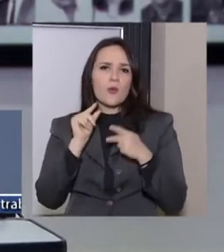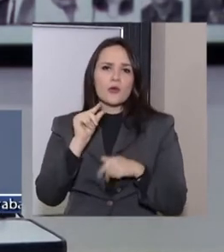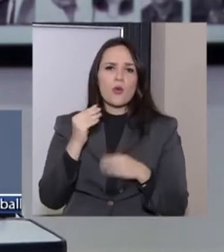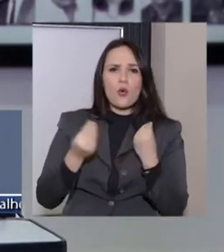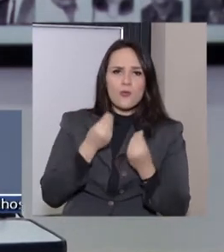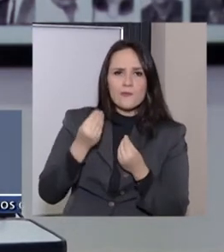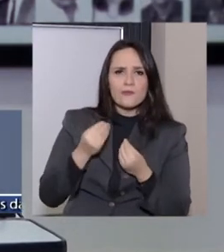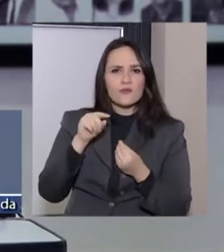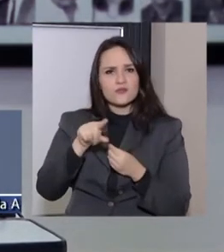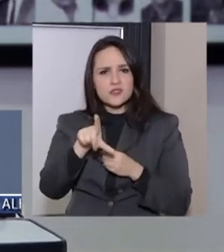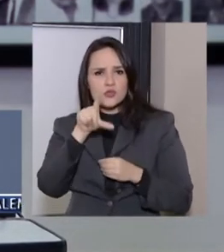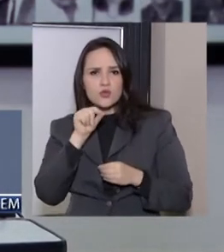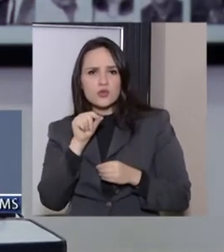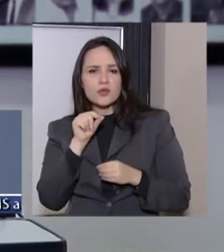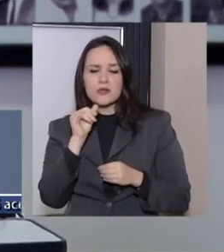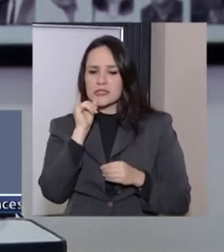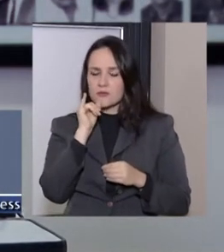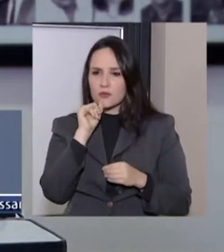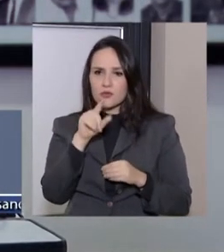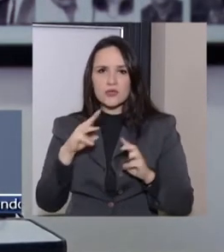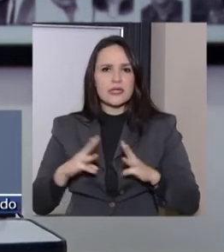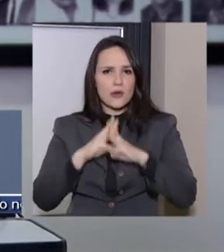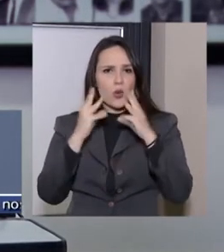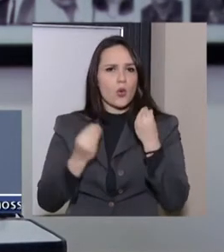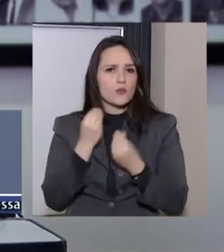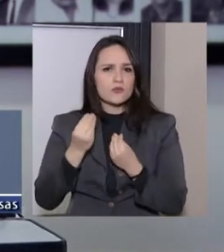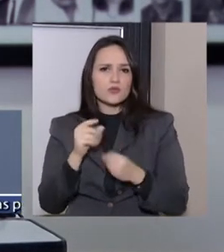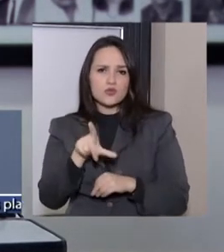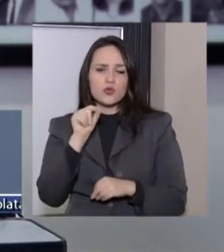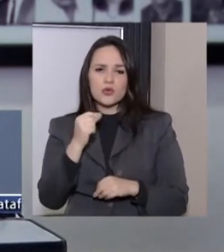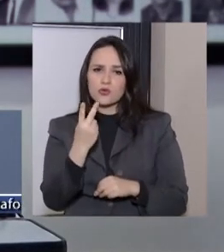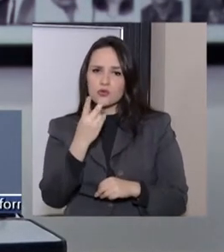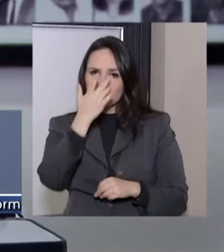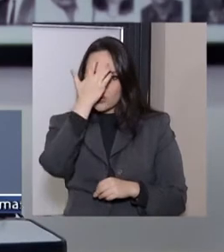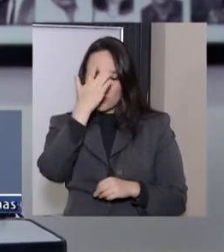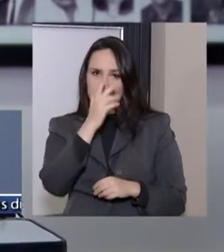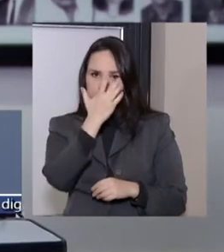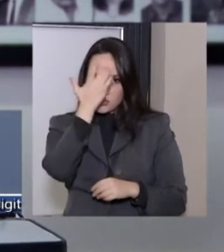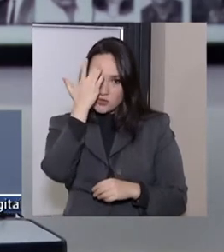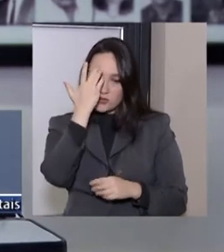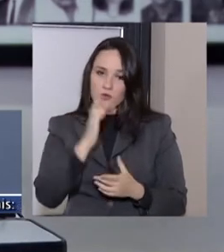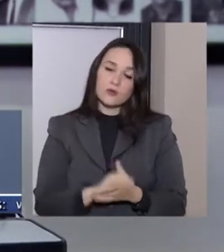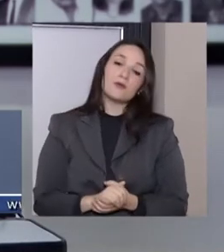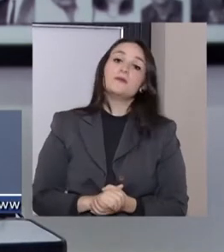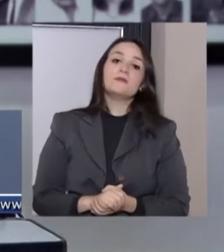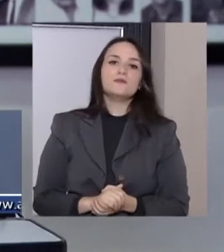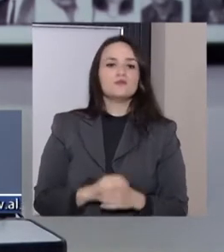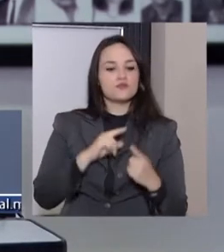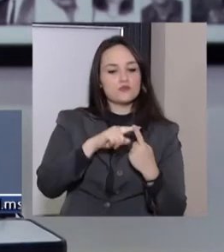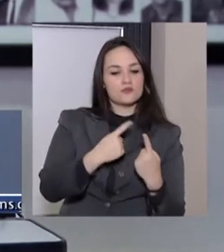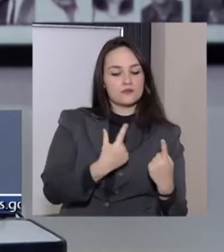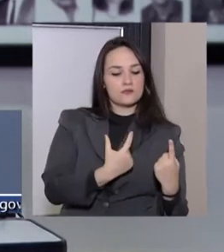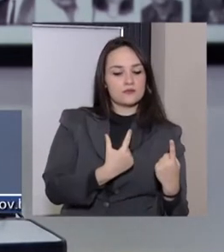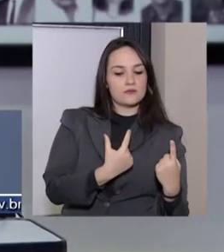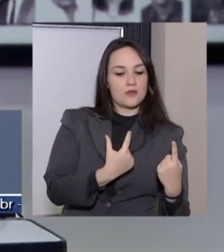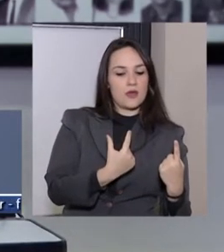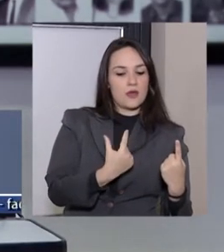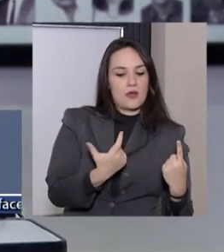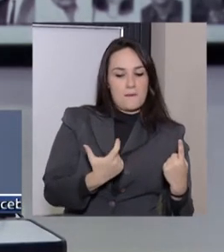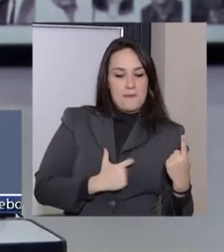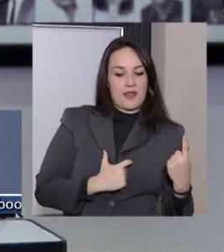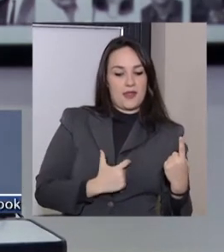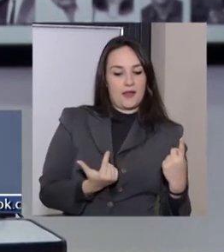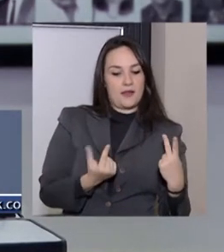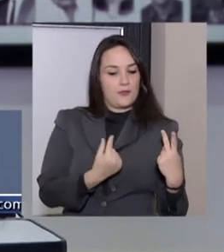universidade, Uniderp, né, pelos dois nomes indicados, um para medalha, né, e o outro, outra professora